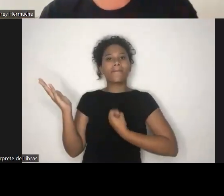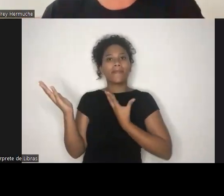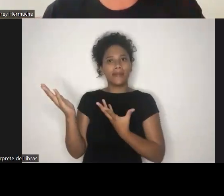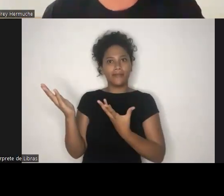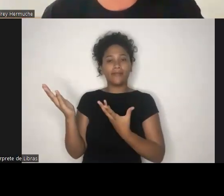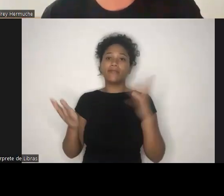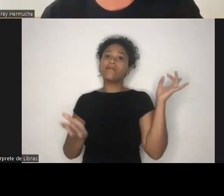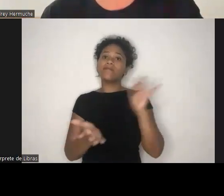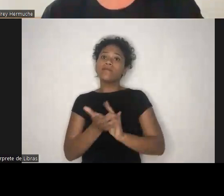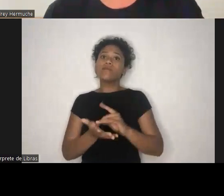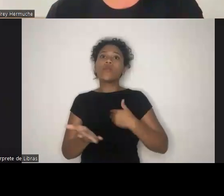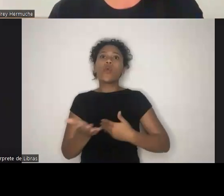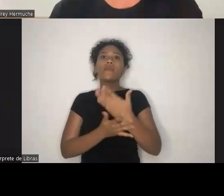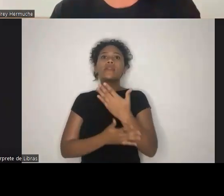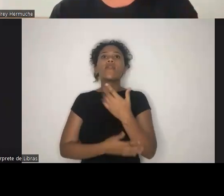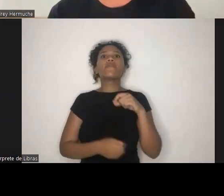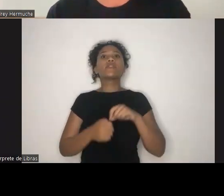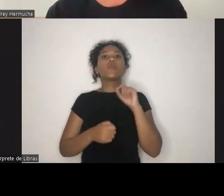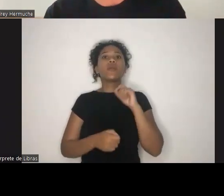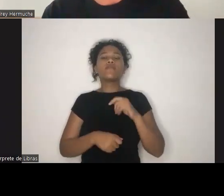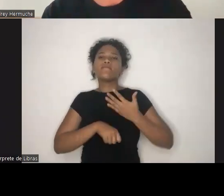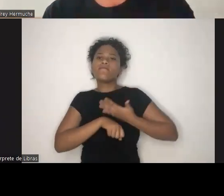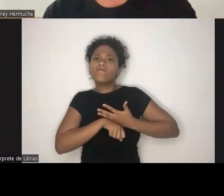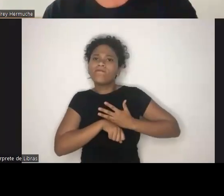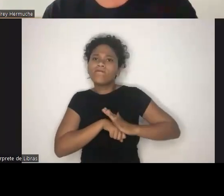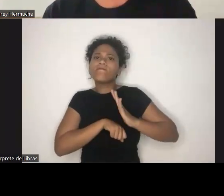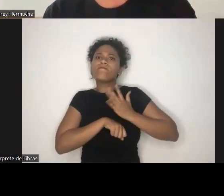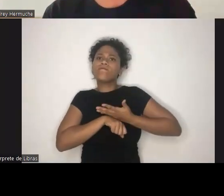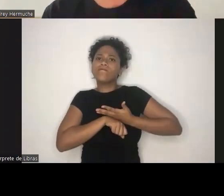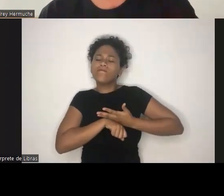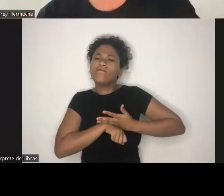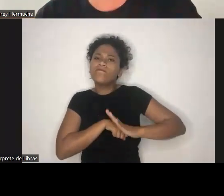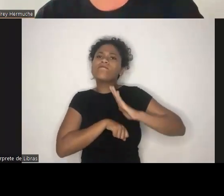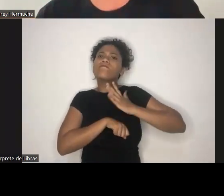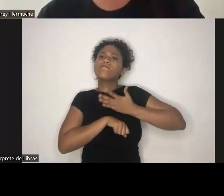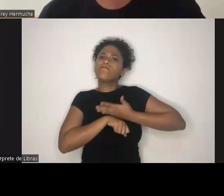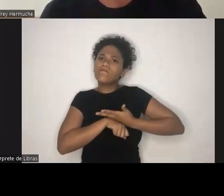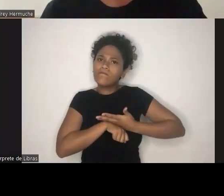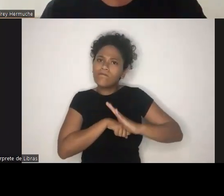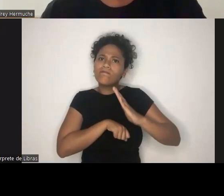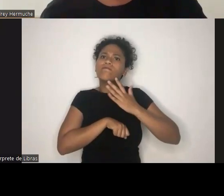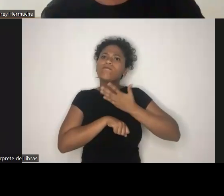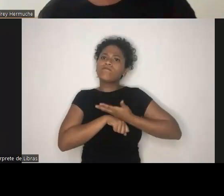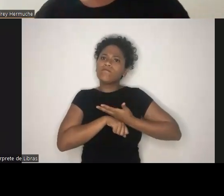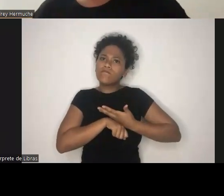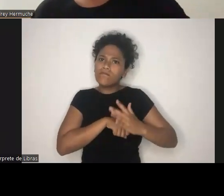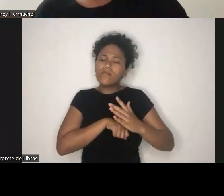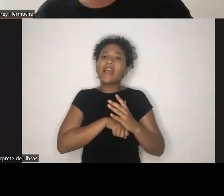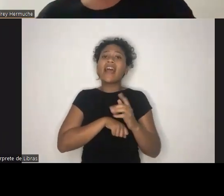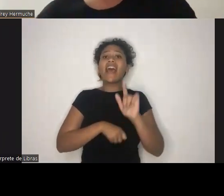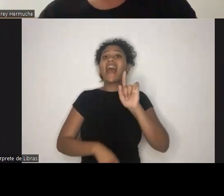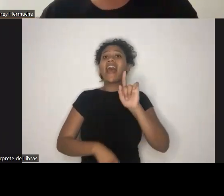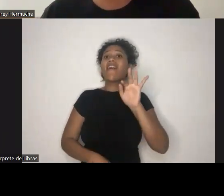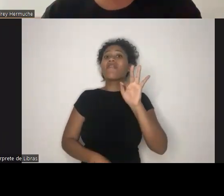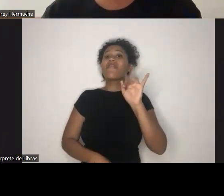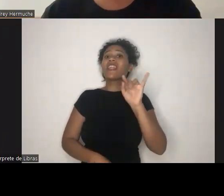realmente foi quando eu comecei a fazer o exercício da da do grafite né E esse exercício do